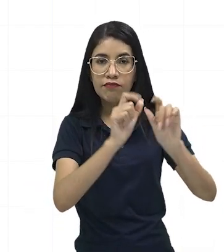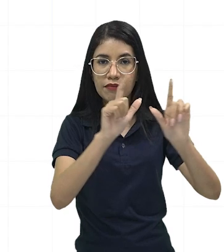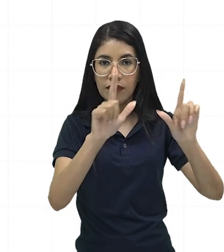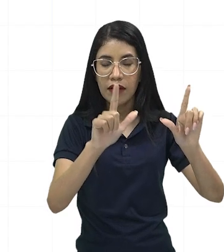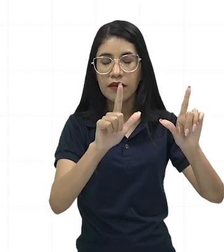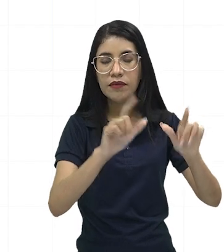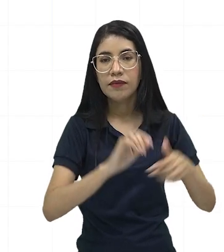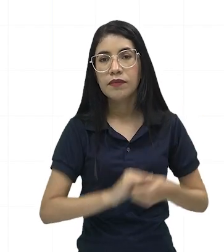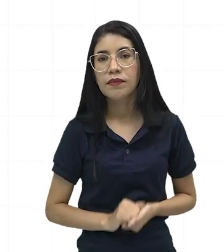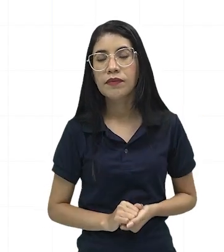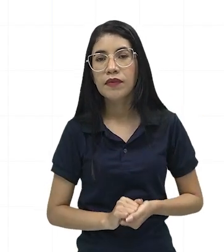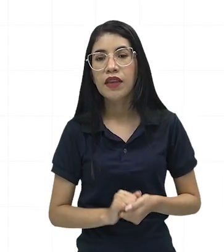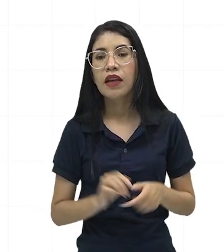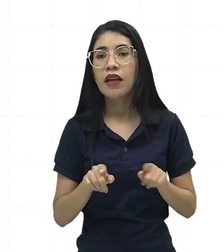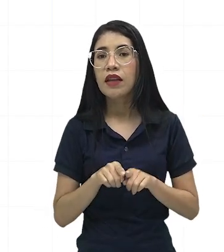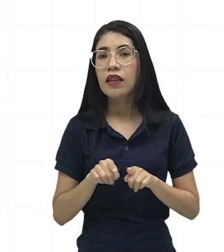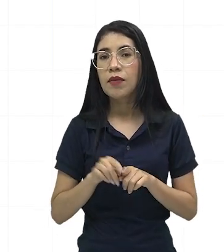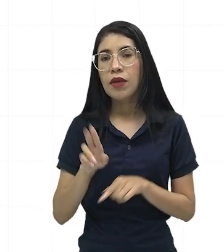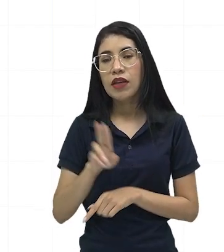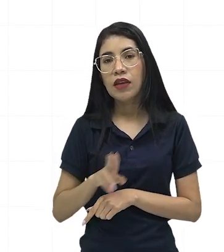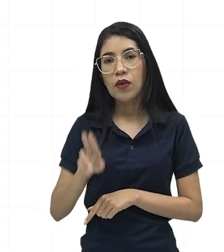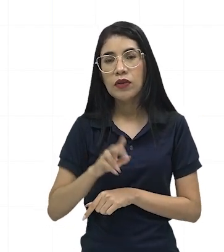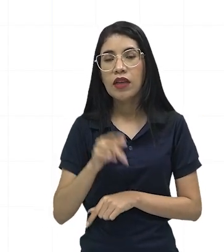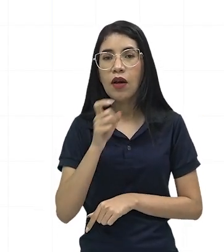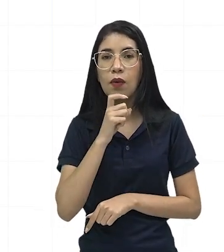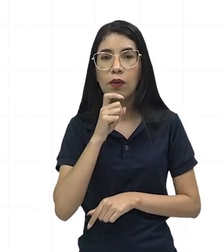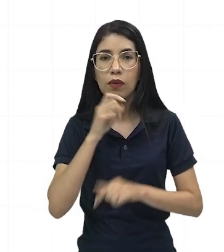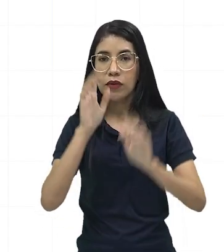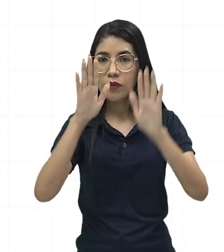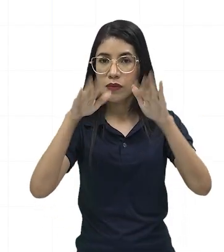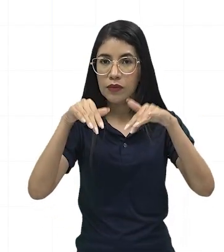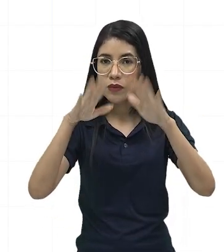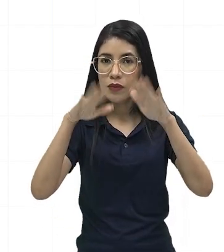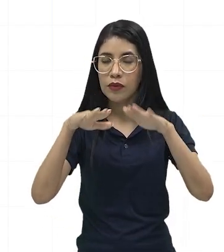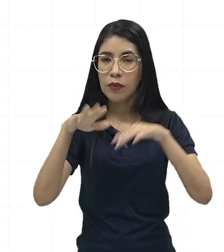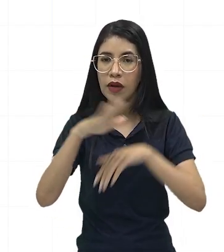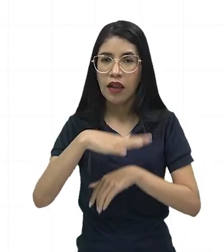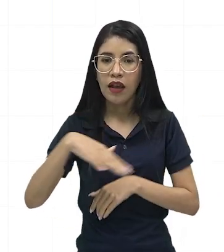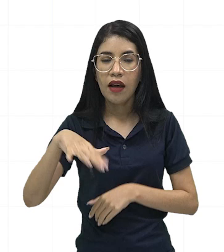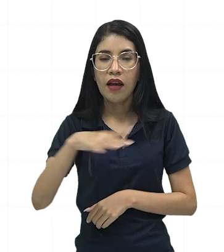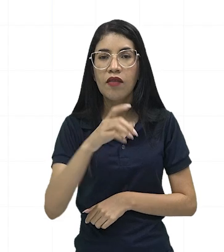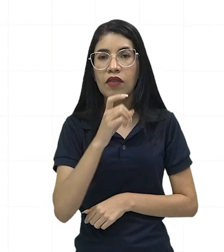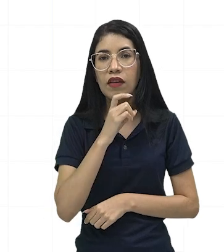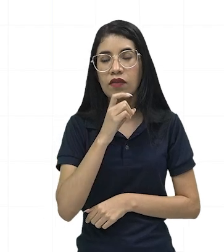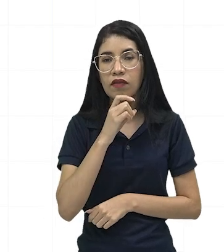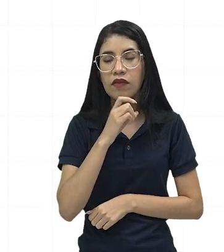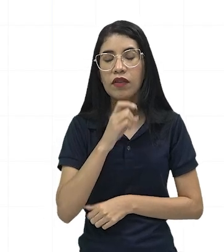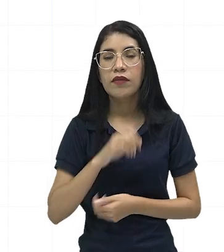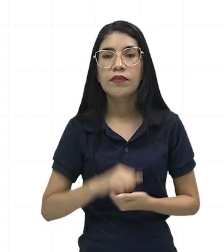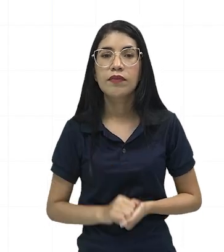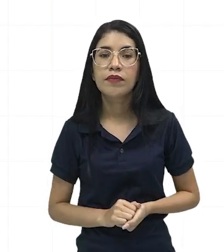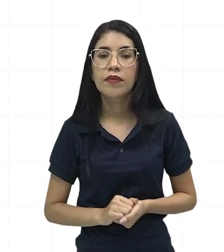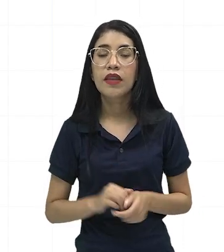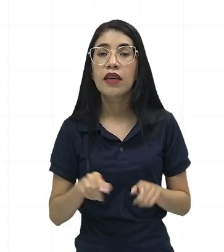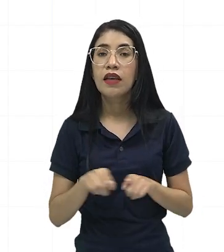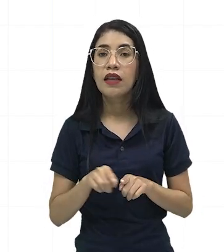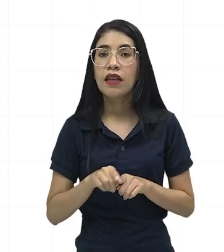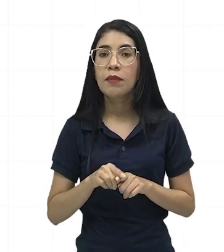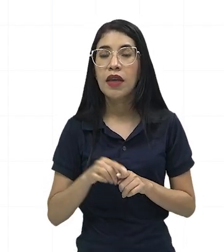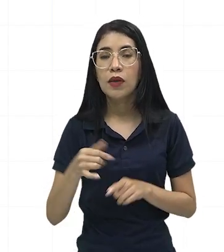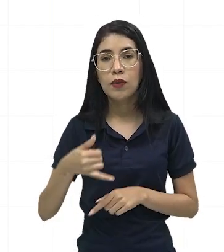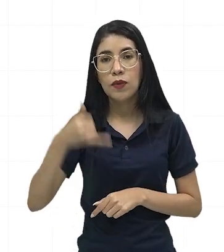aí a TV, você quer utilizar o ar-condicionado para esfriar esse quarto, você vai carregar o